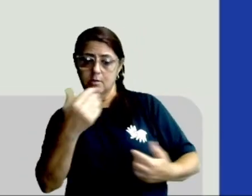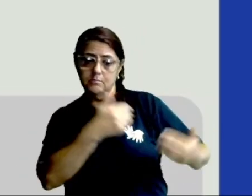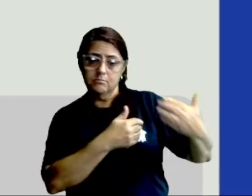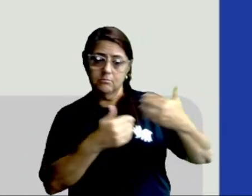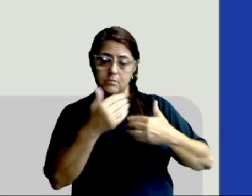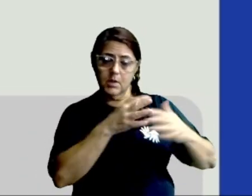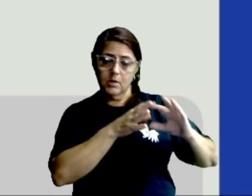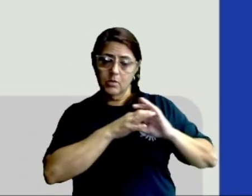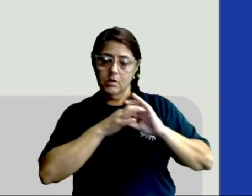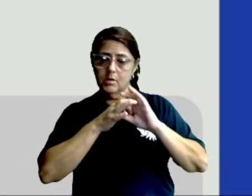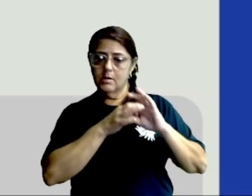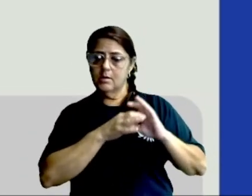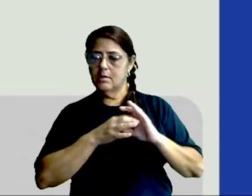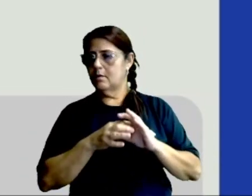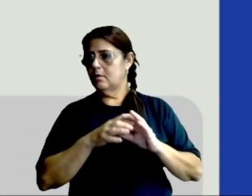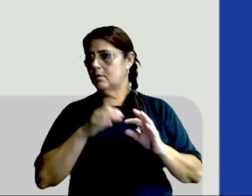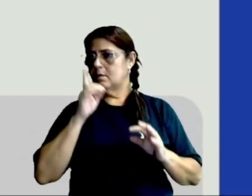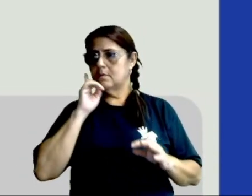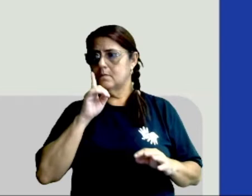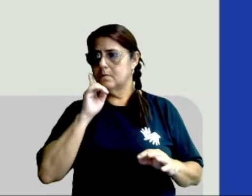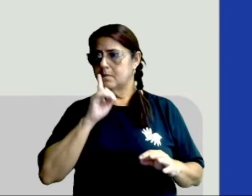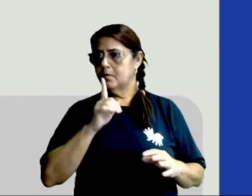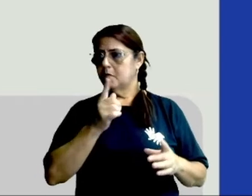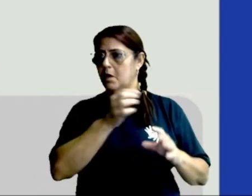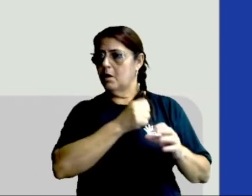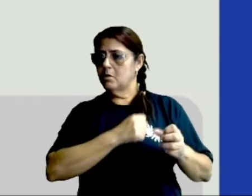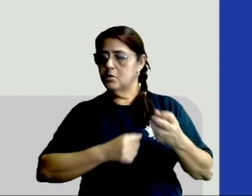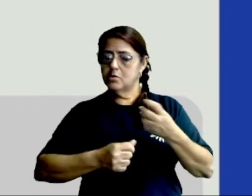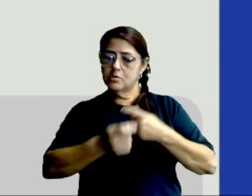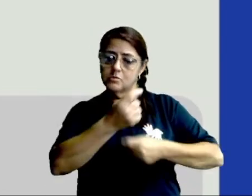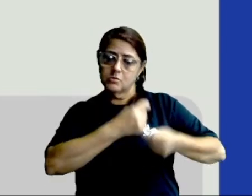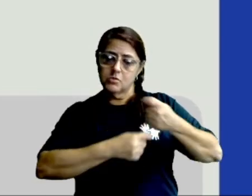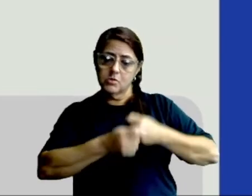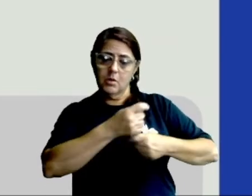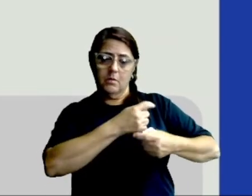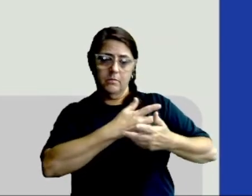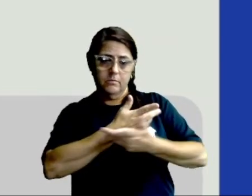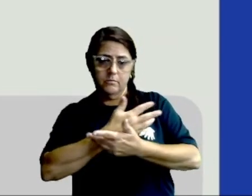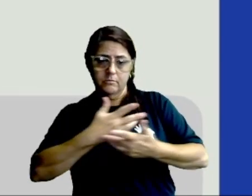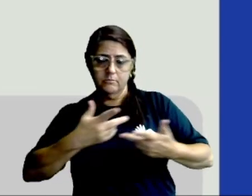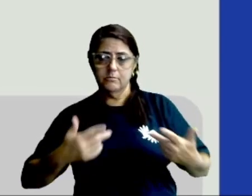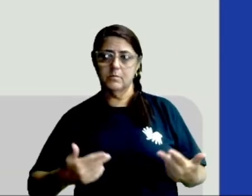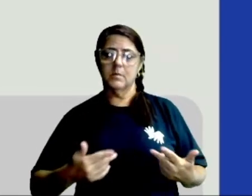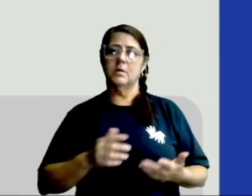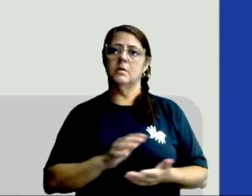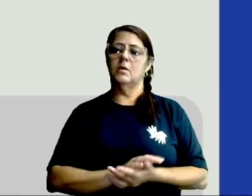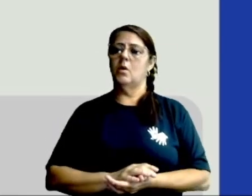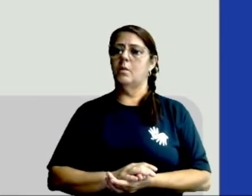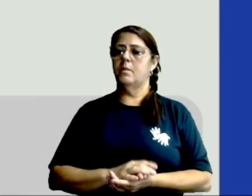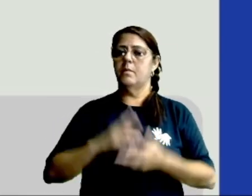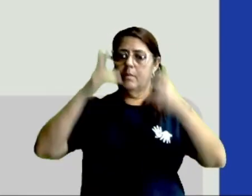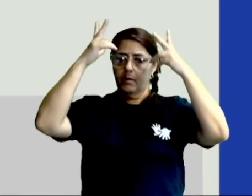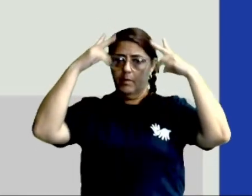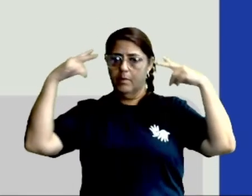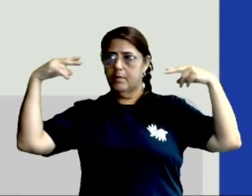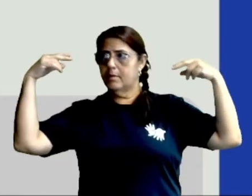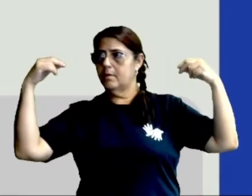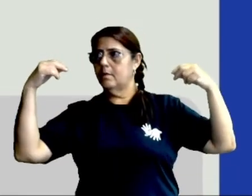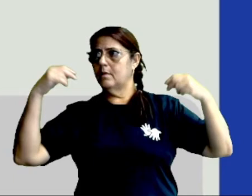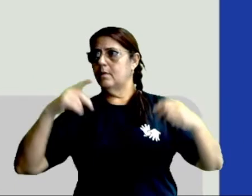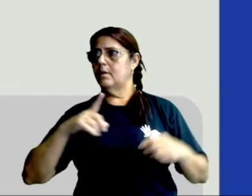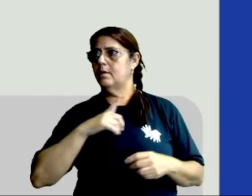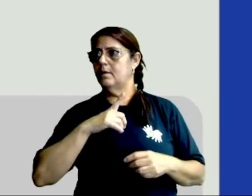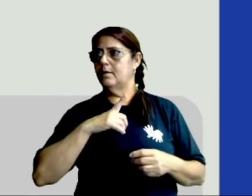da União das Repúblicas Soviéticas Socialistas. Estônia, Letônia, Lituânia, Polônia, esses que estão, né, com